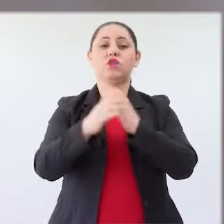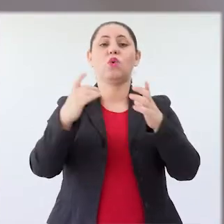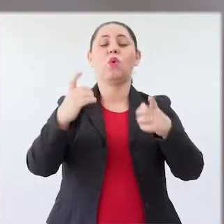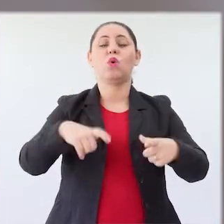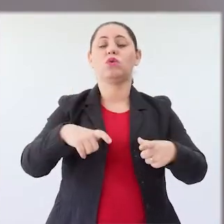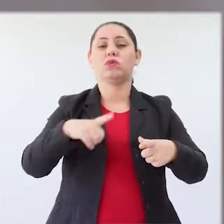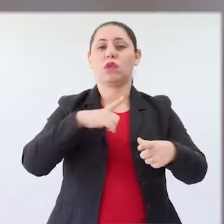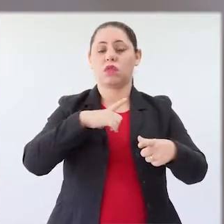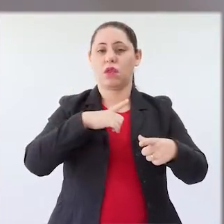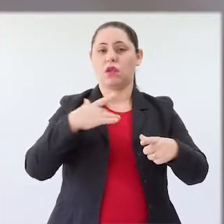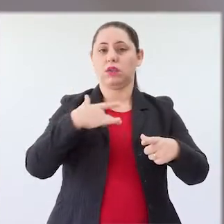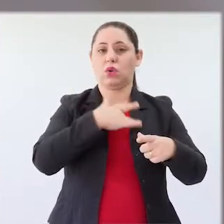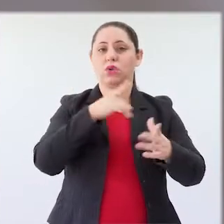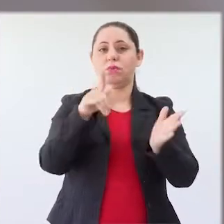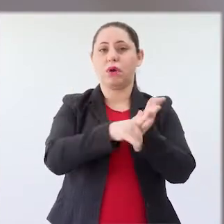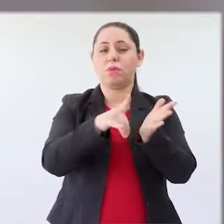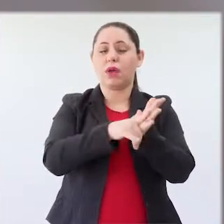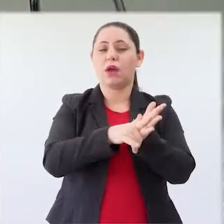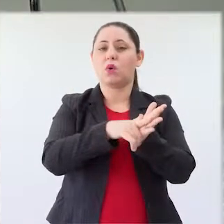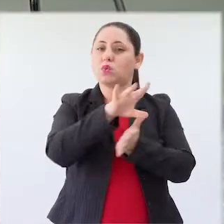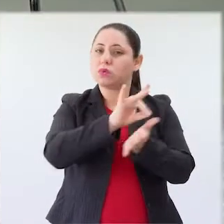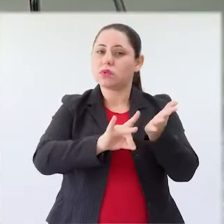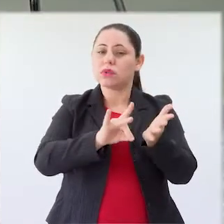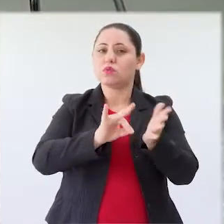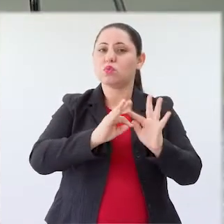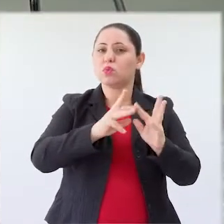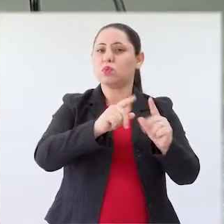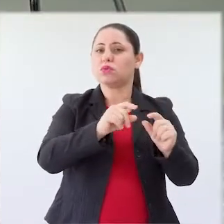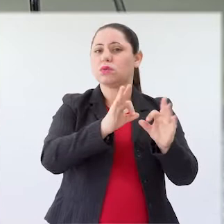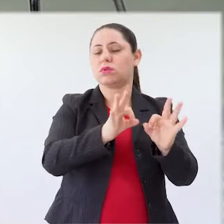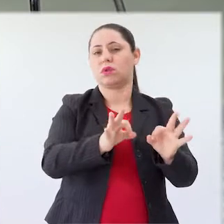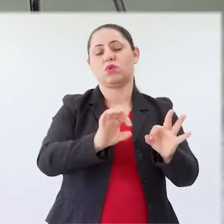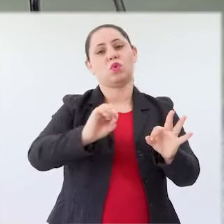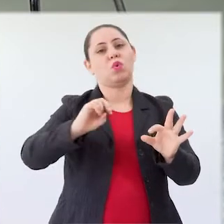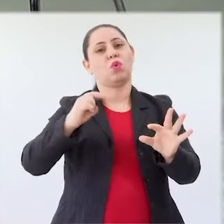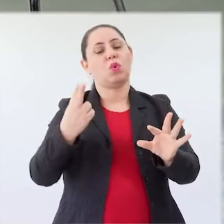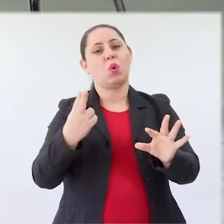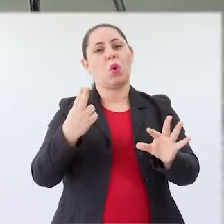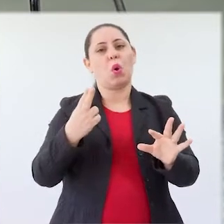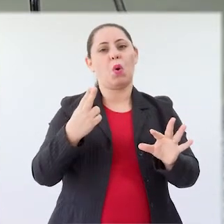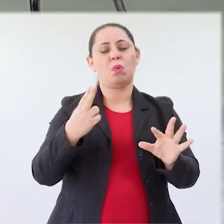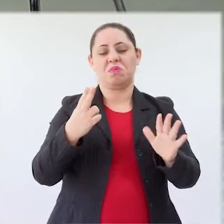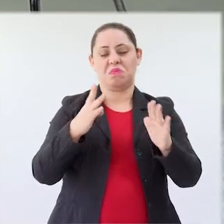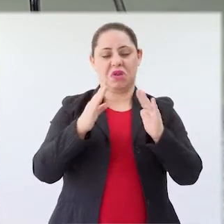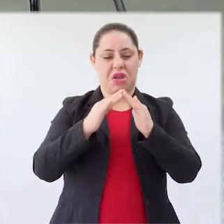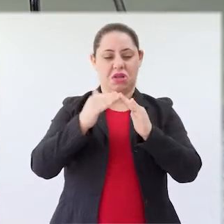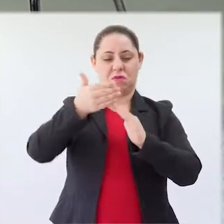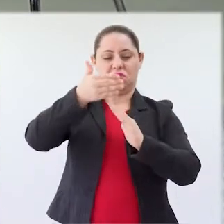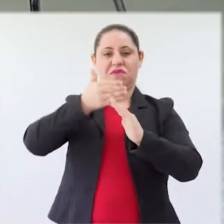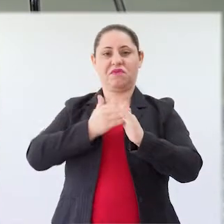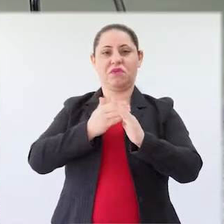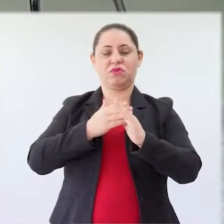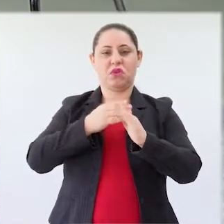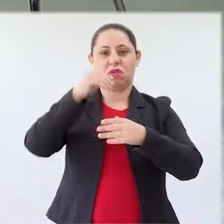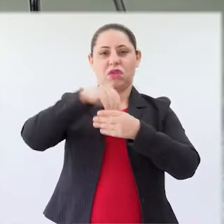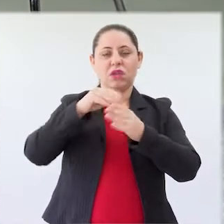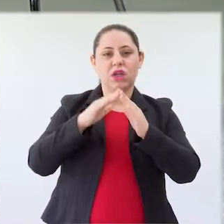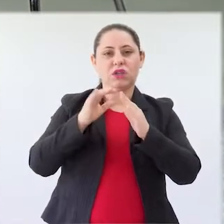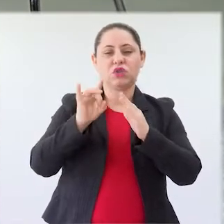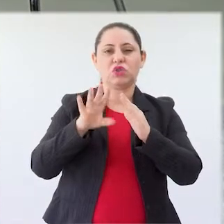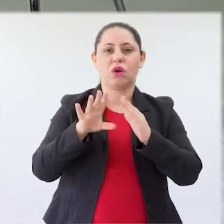vigilância sanitária, tudo regularizado, ou se ele está em um fundo de quintal, por exemplo, ou se ele...